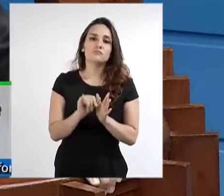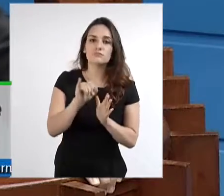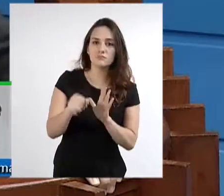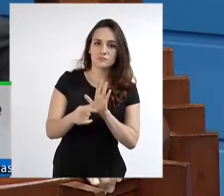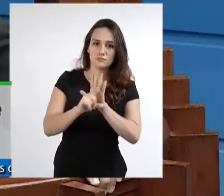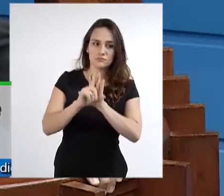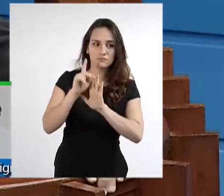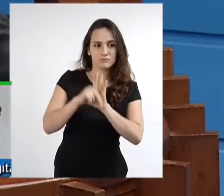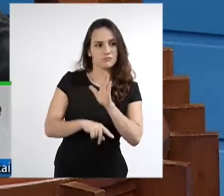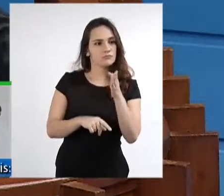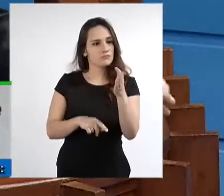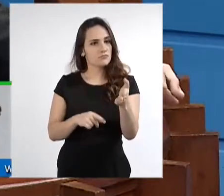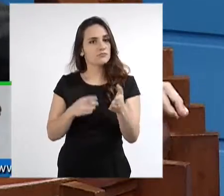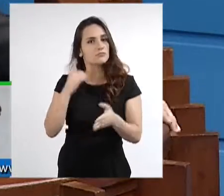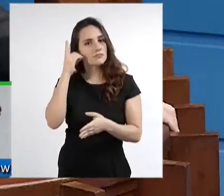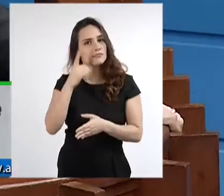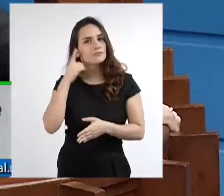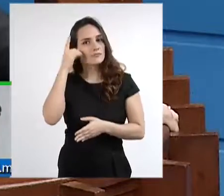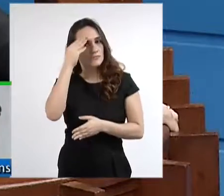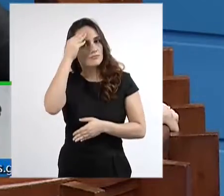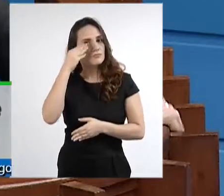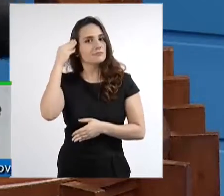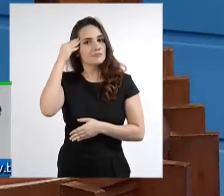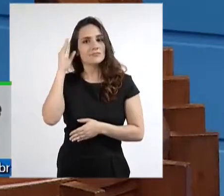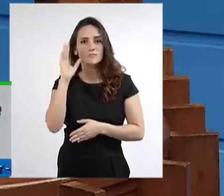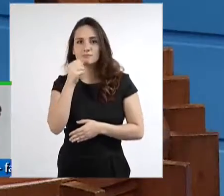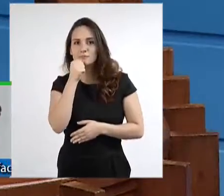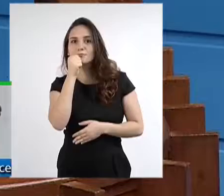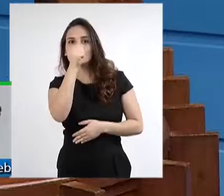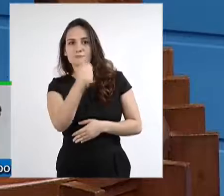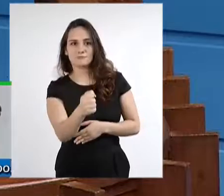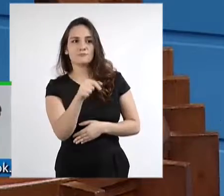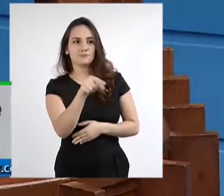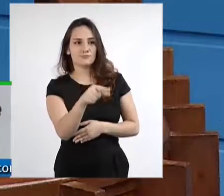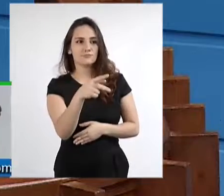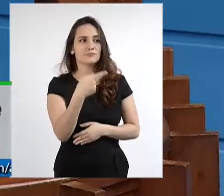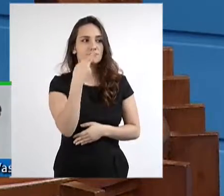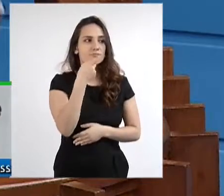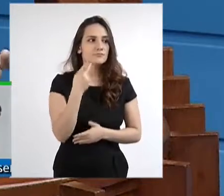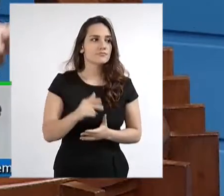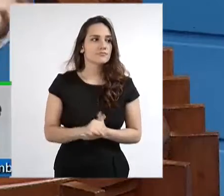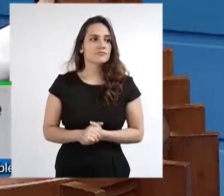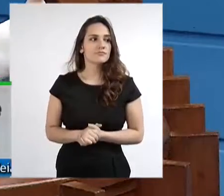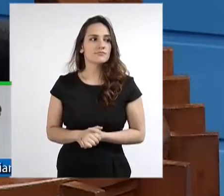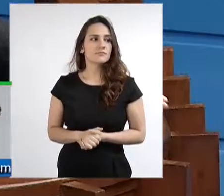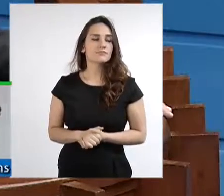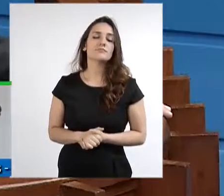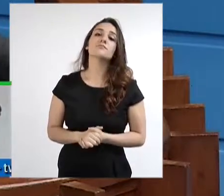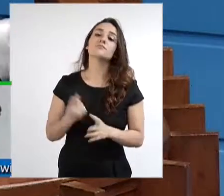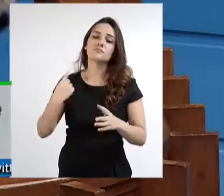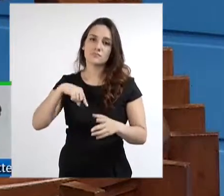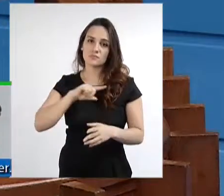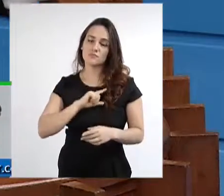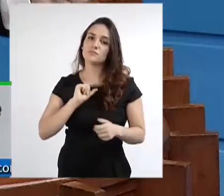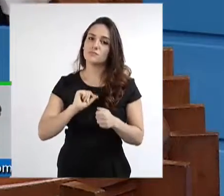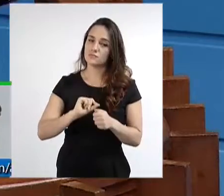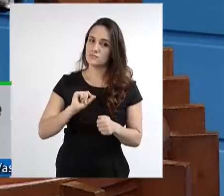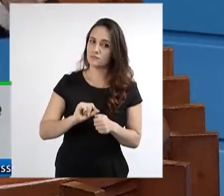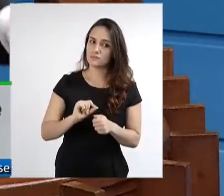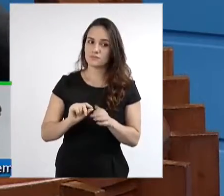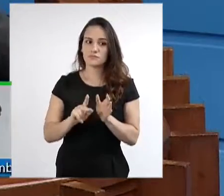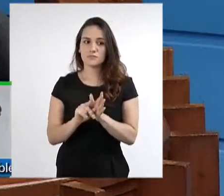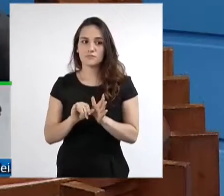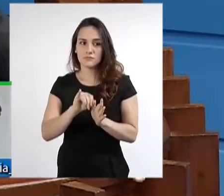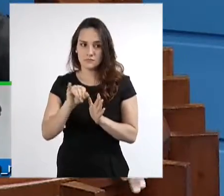deputado Vendramini, já passo a palavra para o nobre deputado. Nós fizemos um pré-projeto e